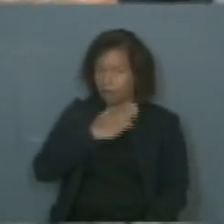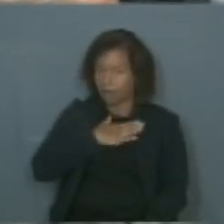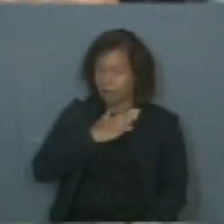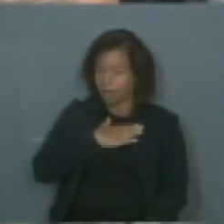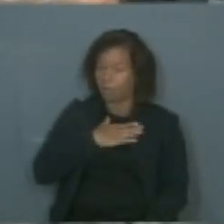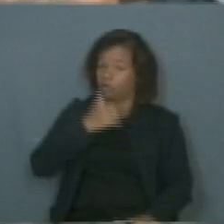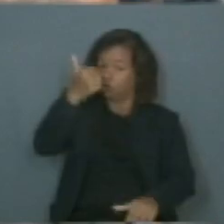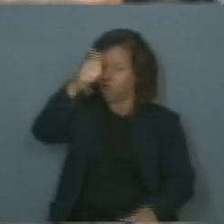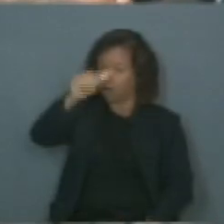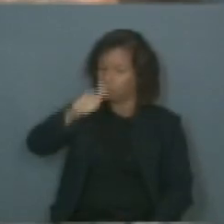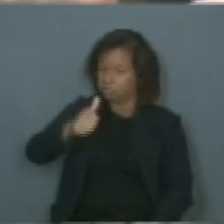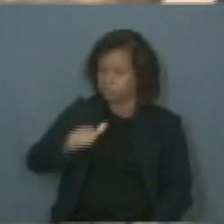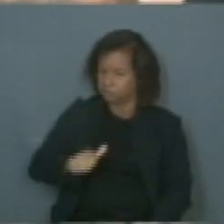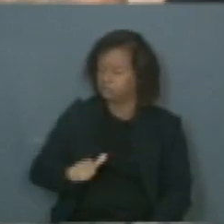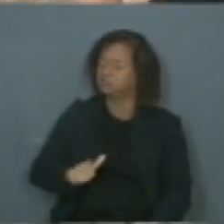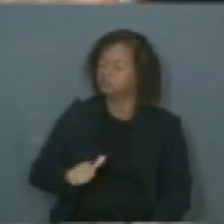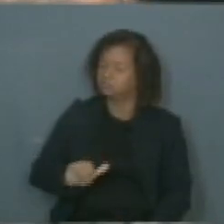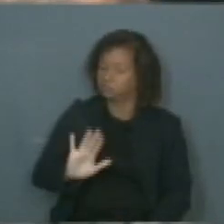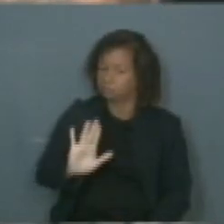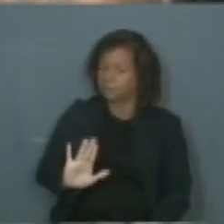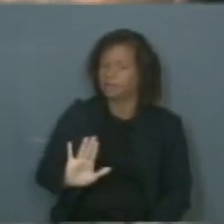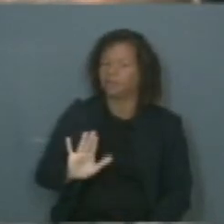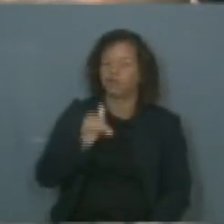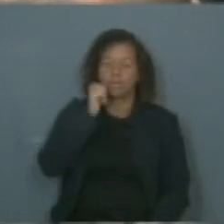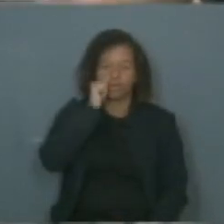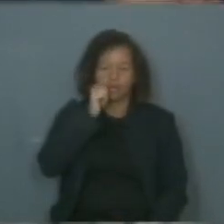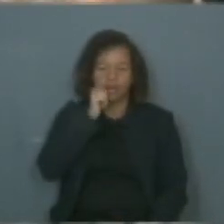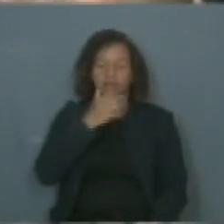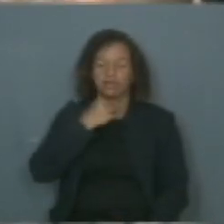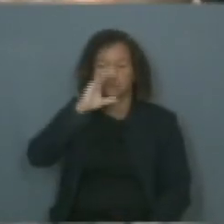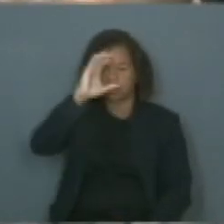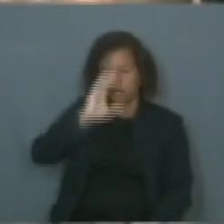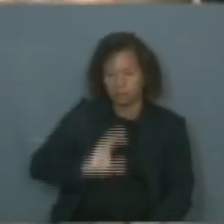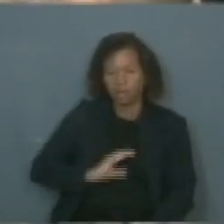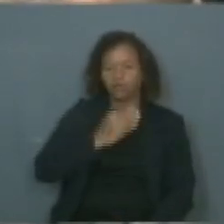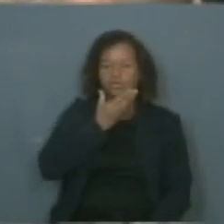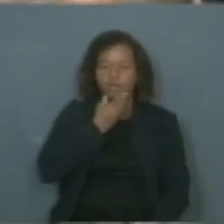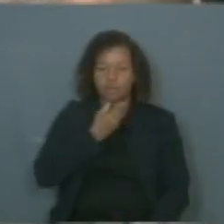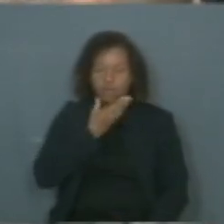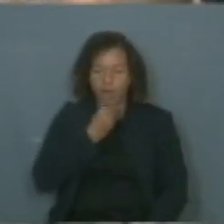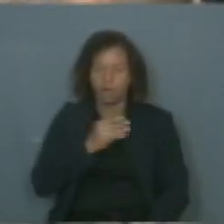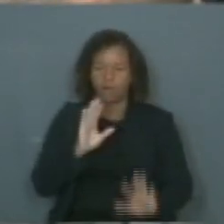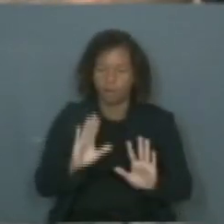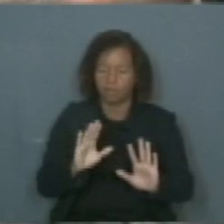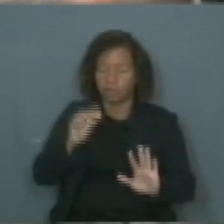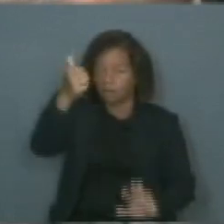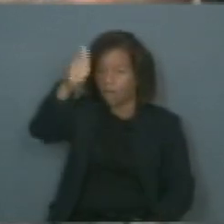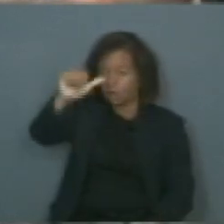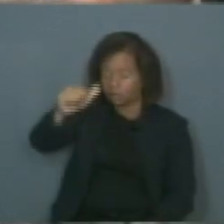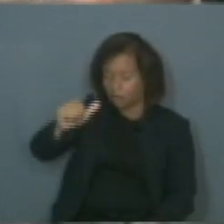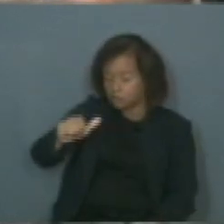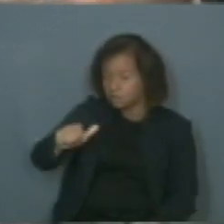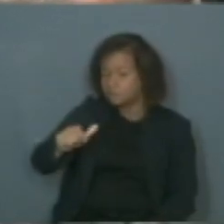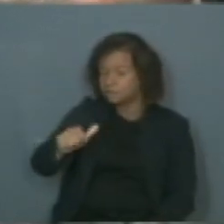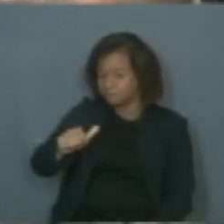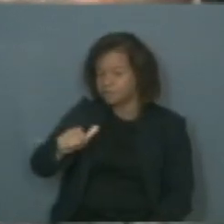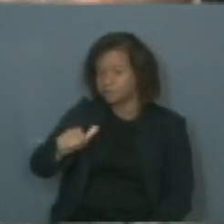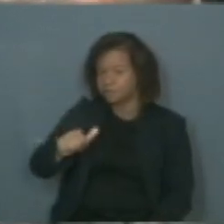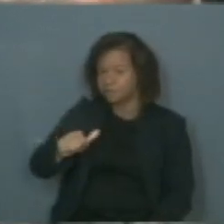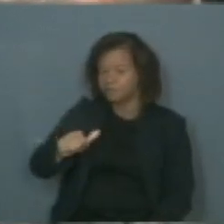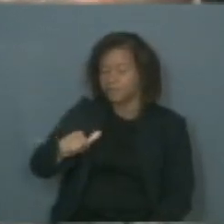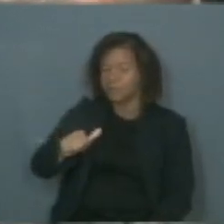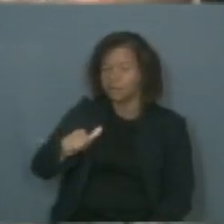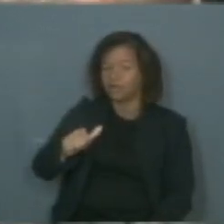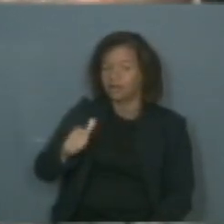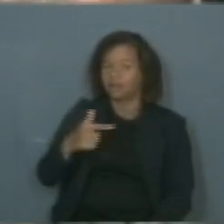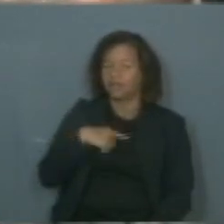quando eu analiso dessa forma, de uma senhora, de um cidadão, de um homem, quando eu analiso que nós tivemos o risco de